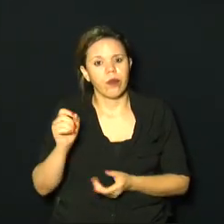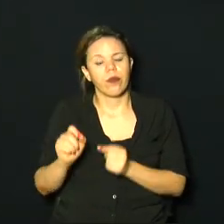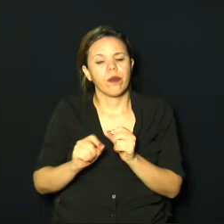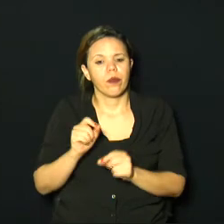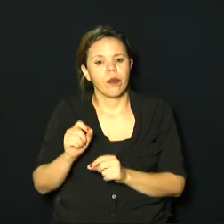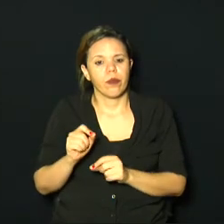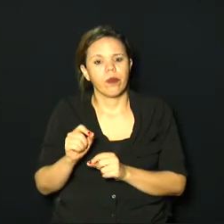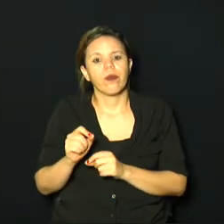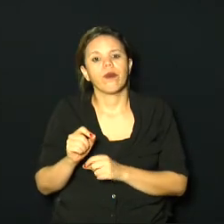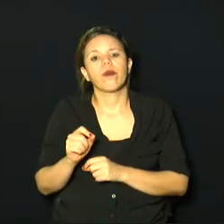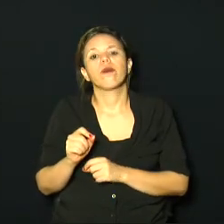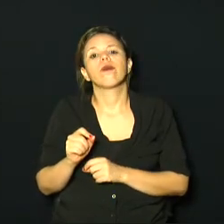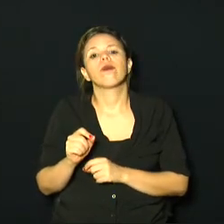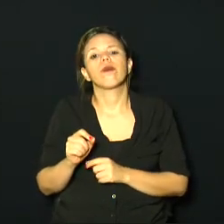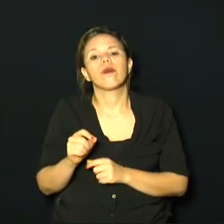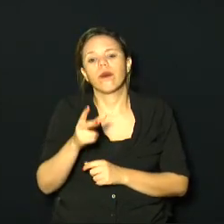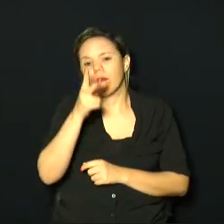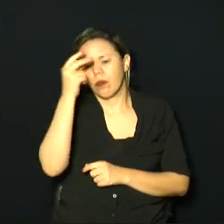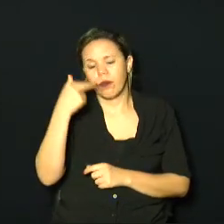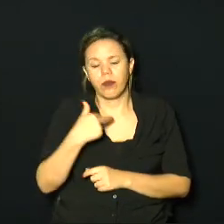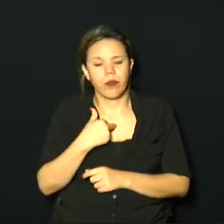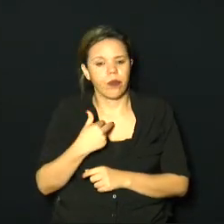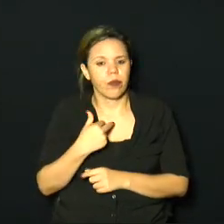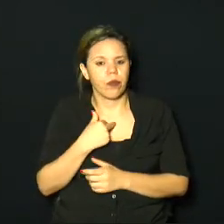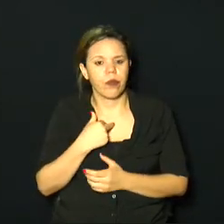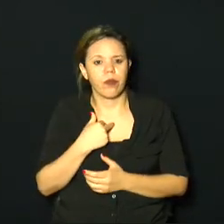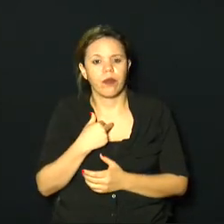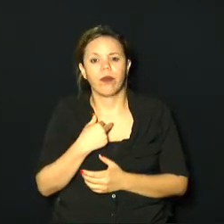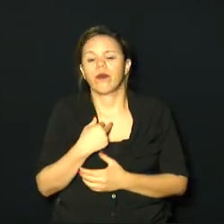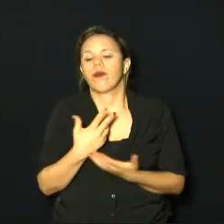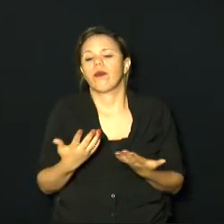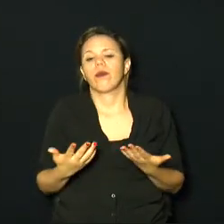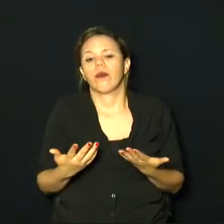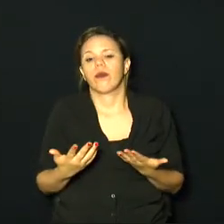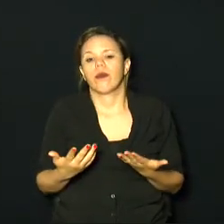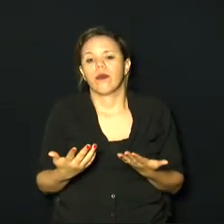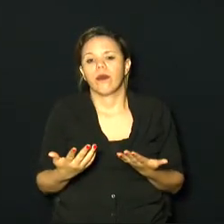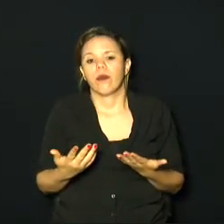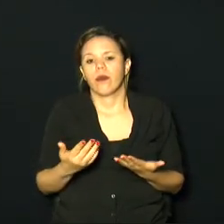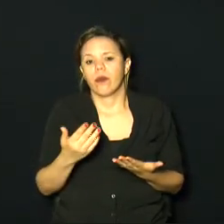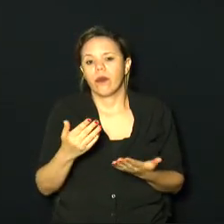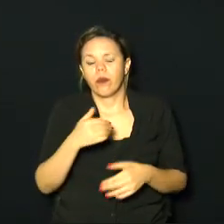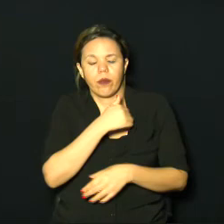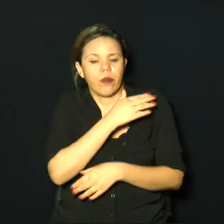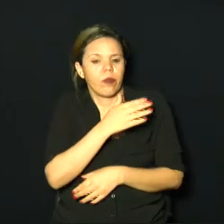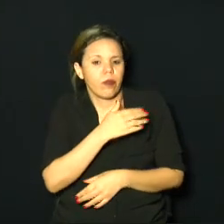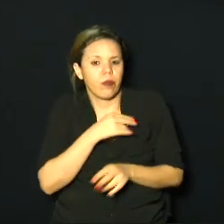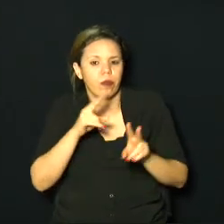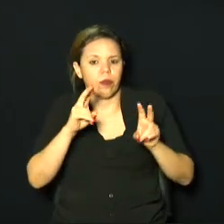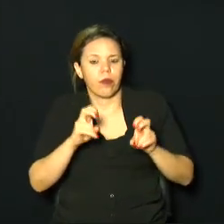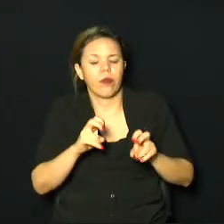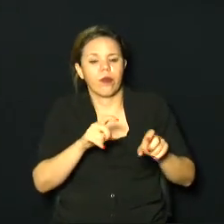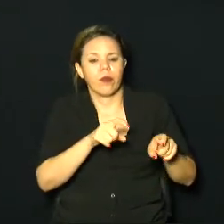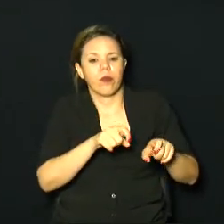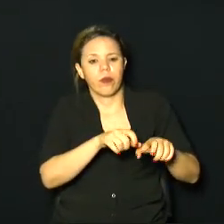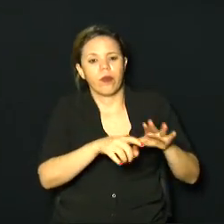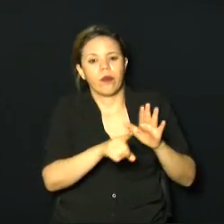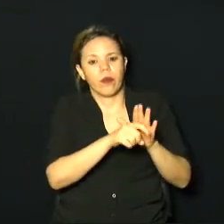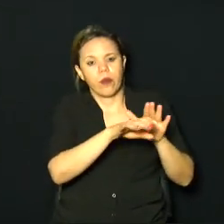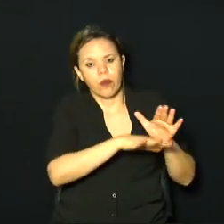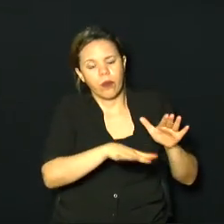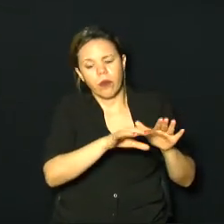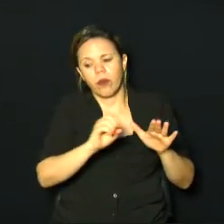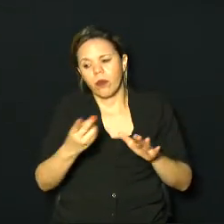o poder público não pode ter 2 pesos e 2 medidas em relação à especulação imobiliária, ao proprietário e, por outro lado, às